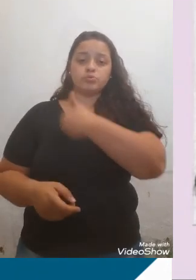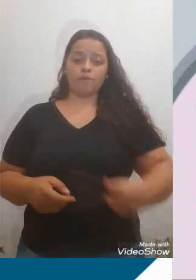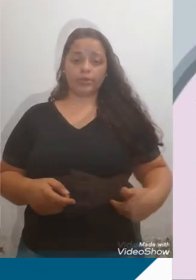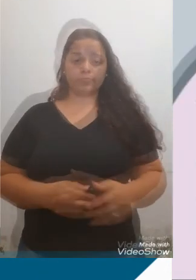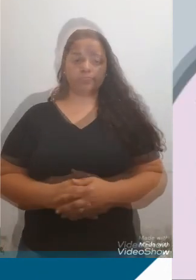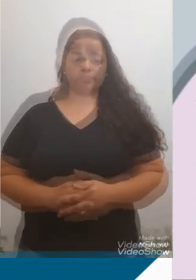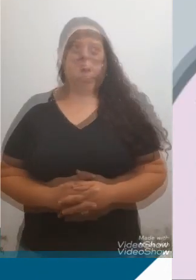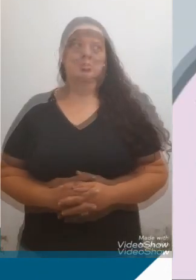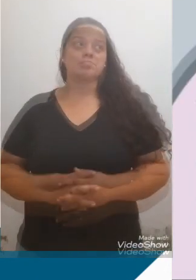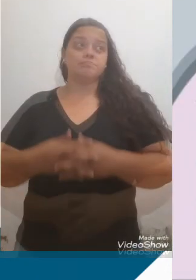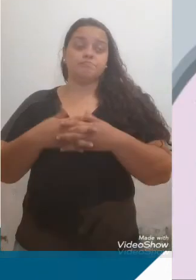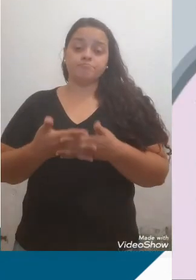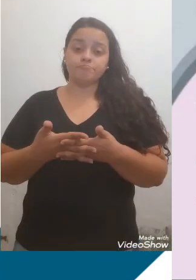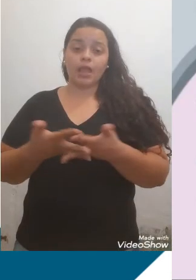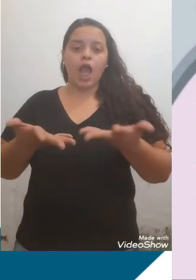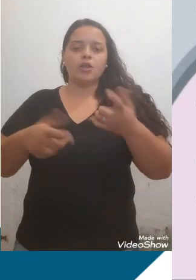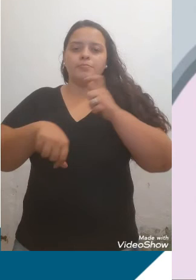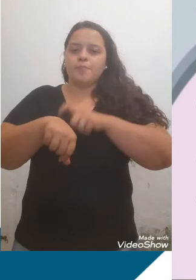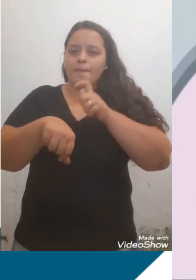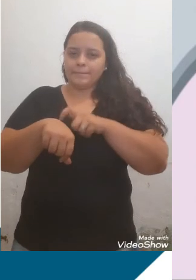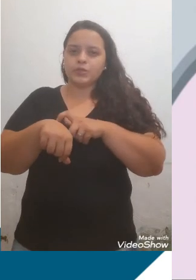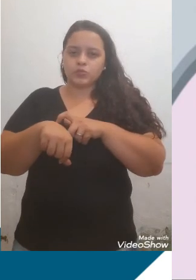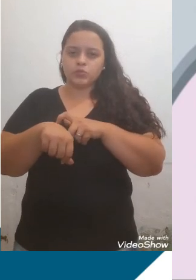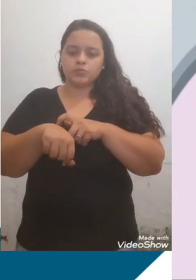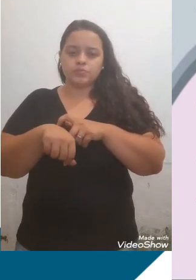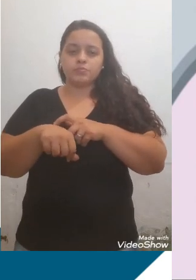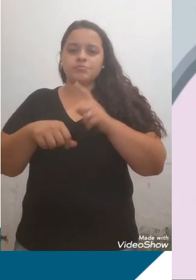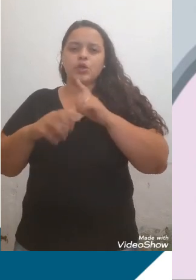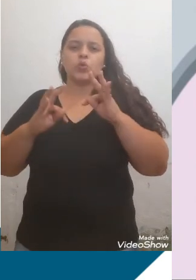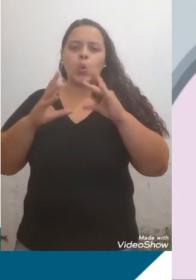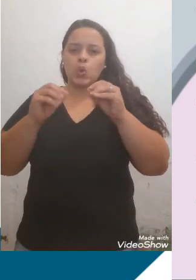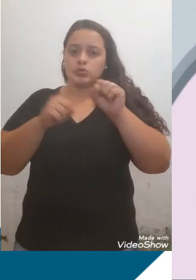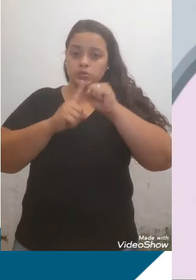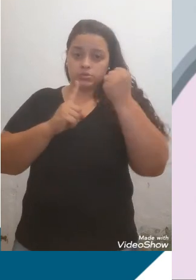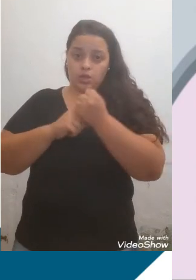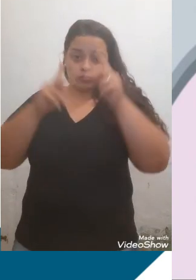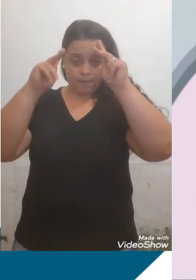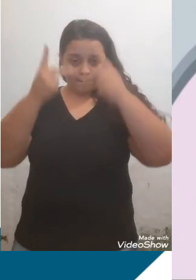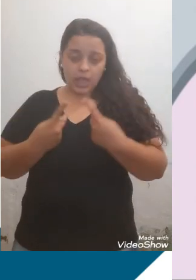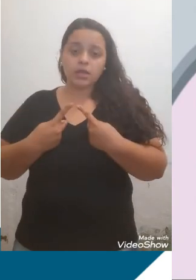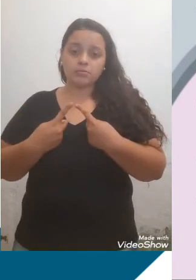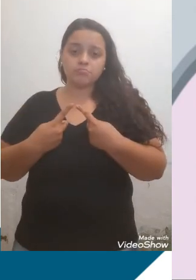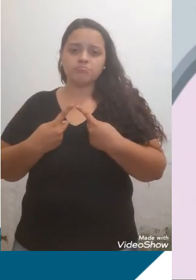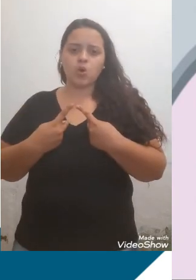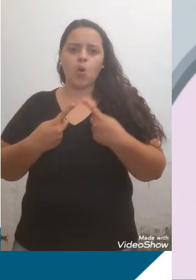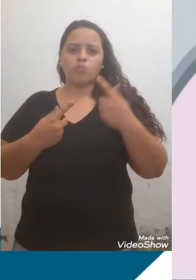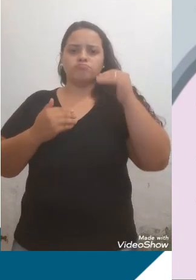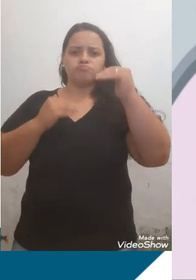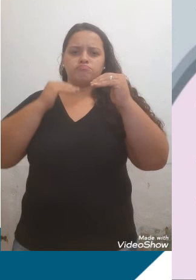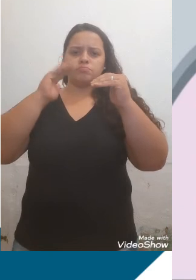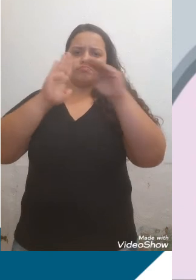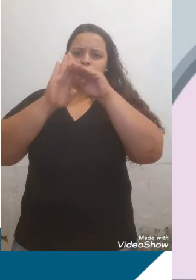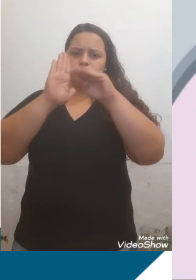Estado. Nesse momento, todas as sociedades humanas foram hierarquizadas